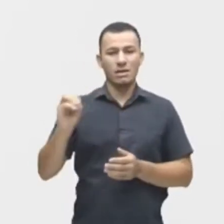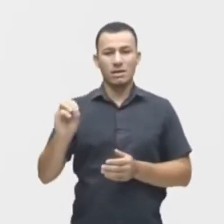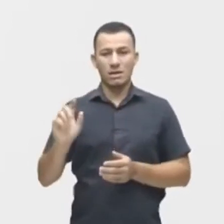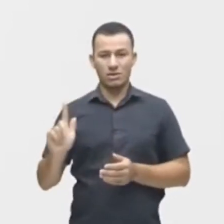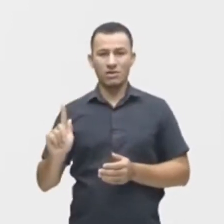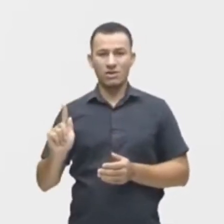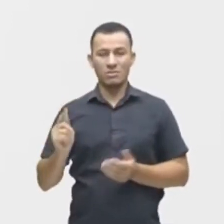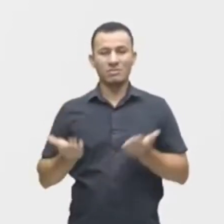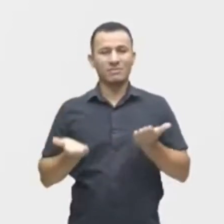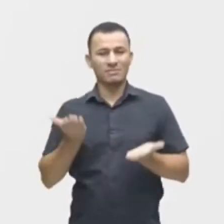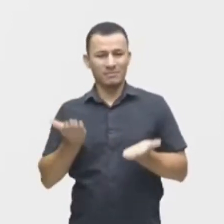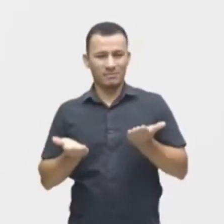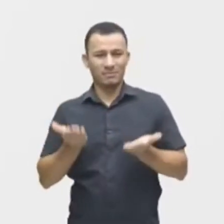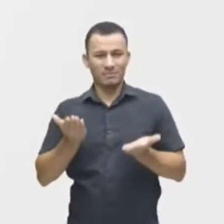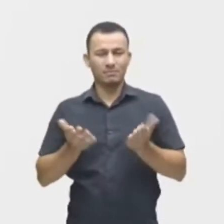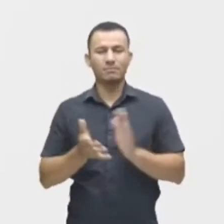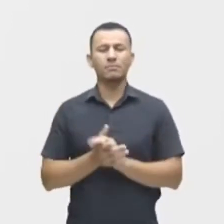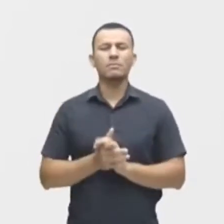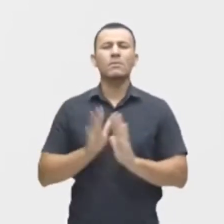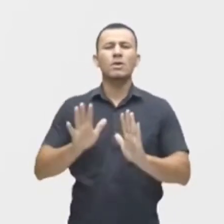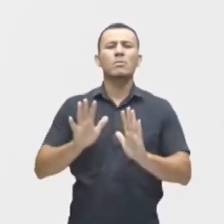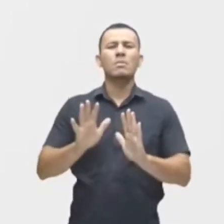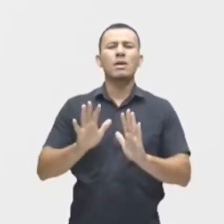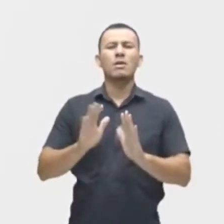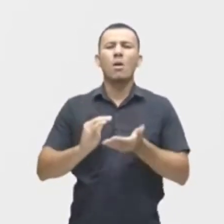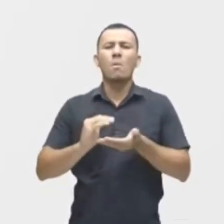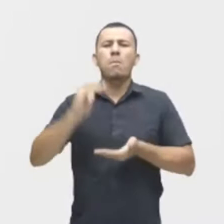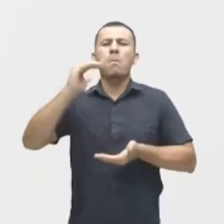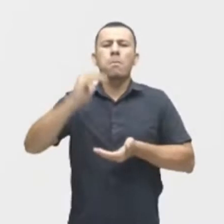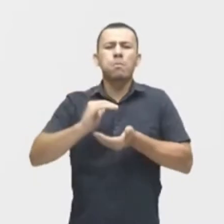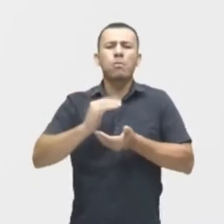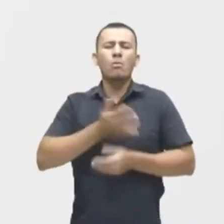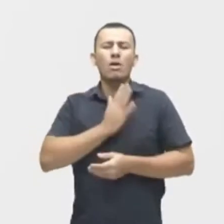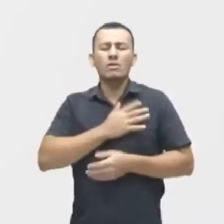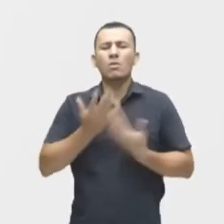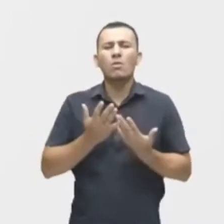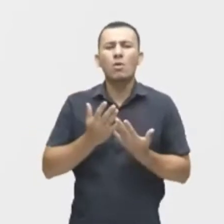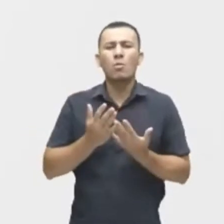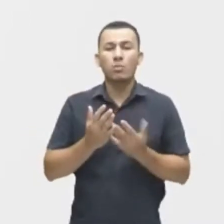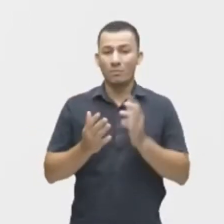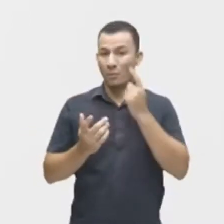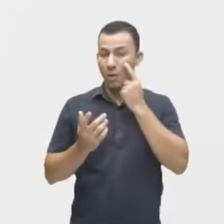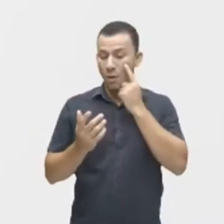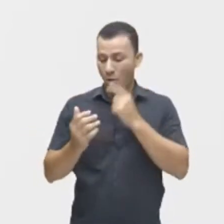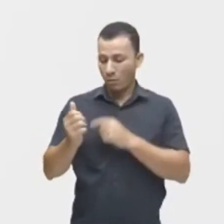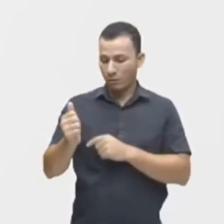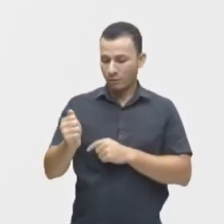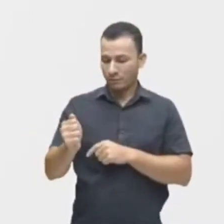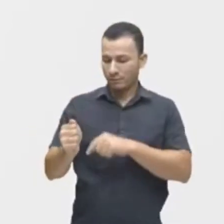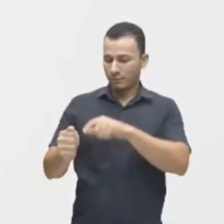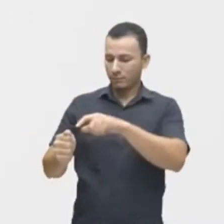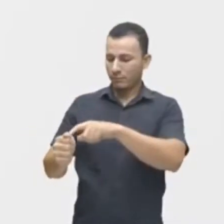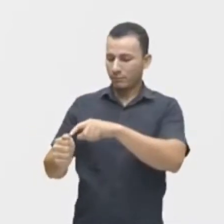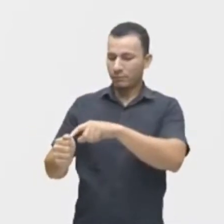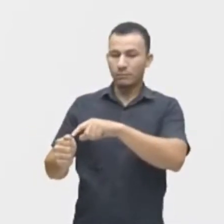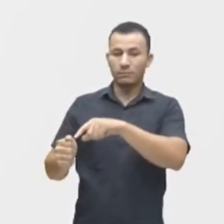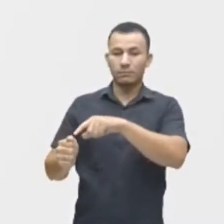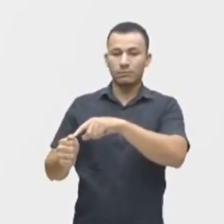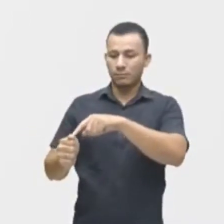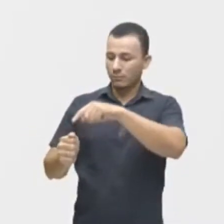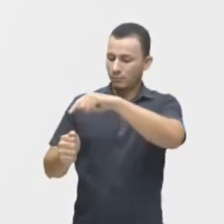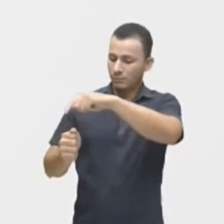que o coração ele é do tamanho do teu pulso fechado. Fechem a mãozinha de vocês e comparem.